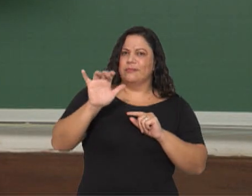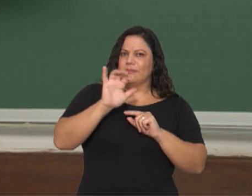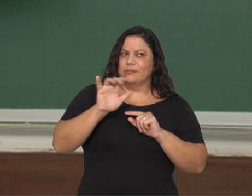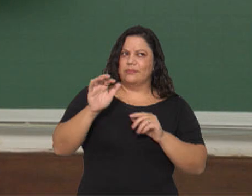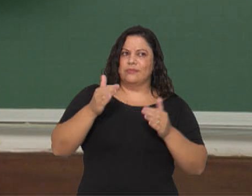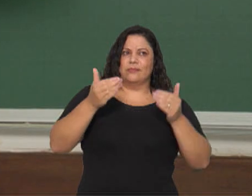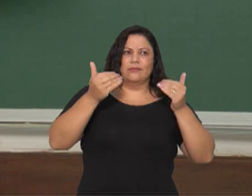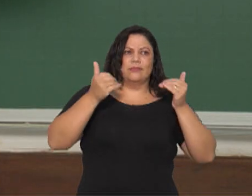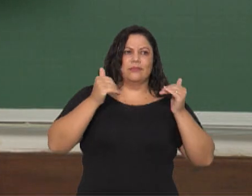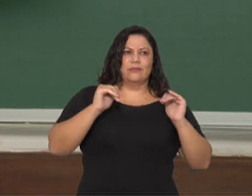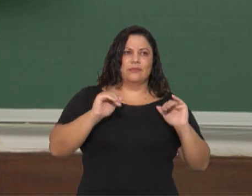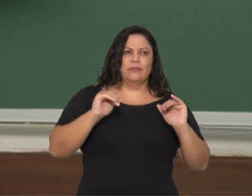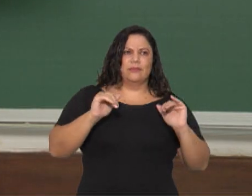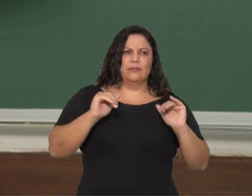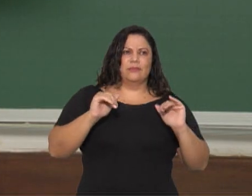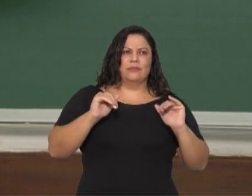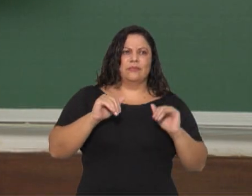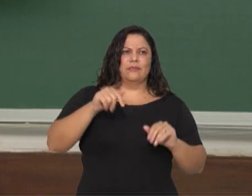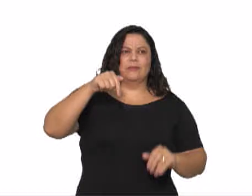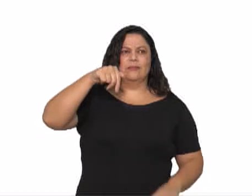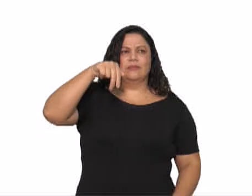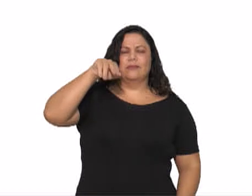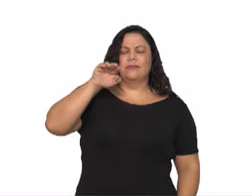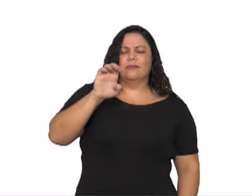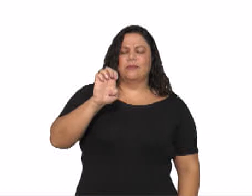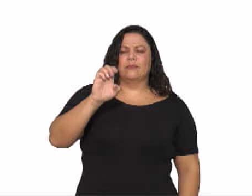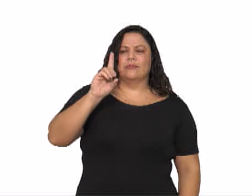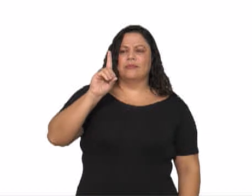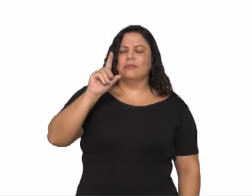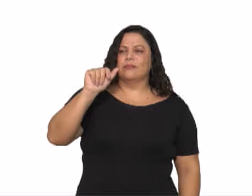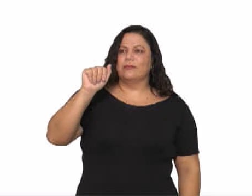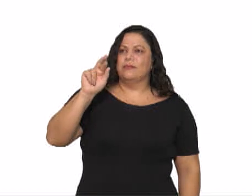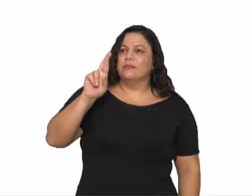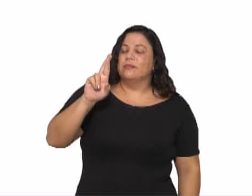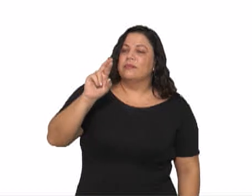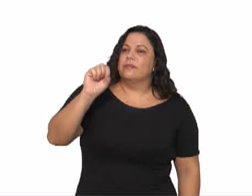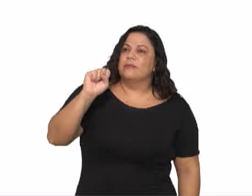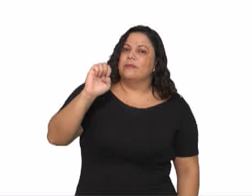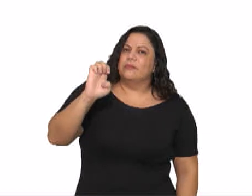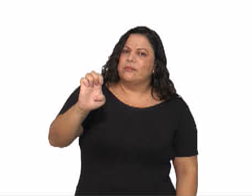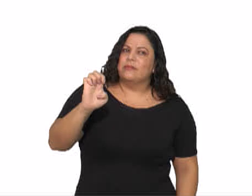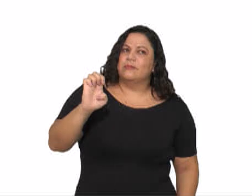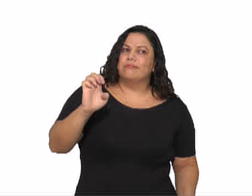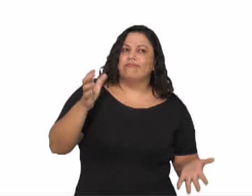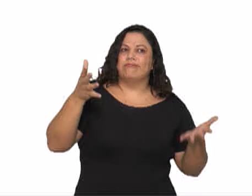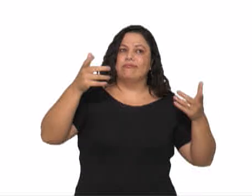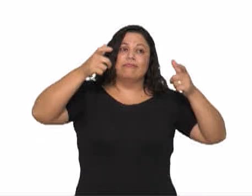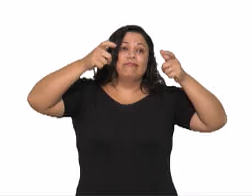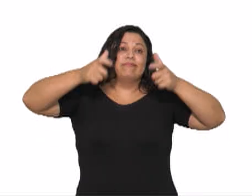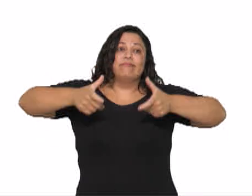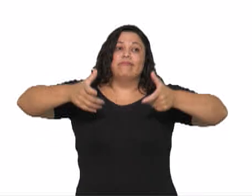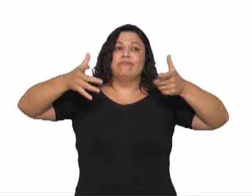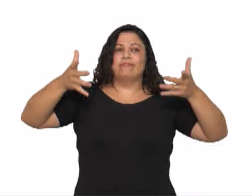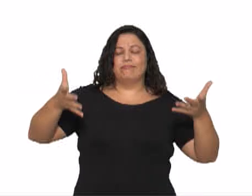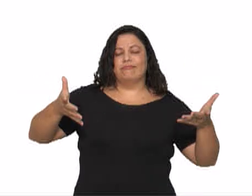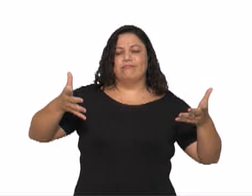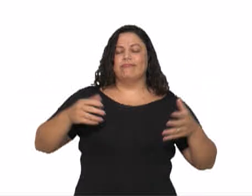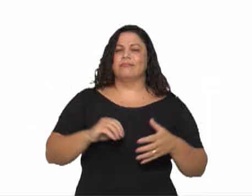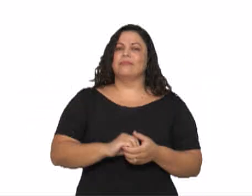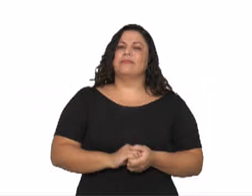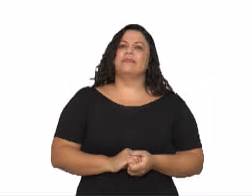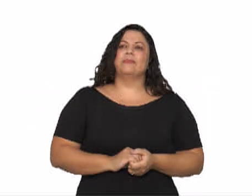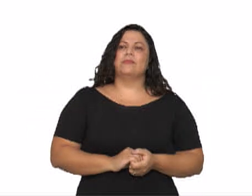Me quedaria, olha o verbo quedar-se, detener-se em um lugar. Calhada, efeito de calhar-se,